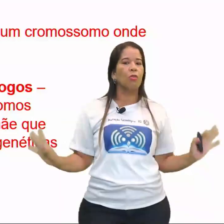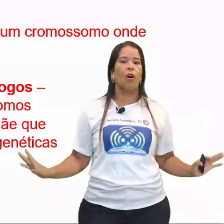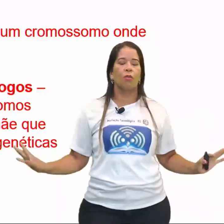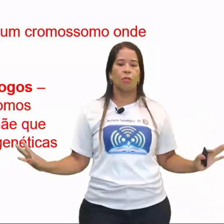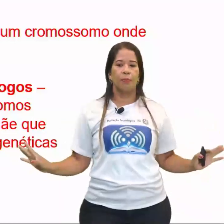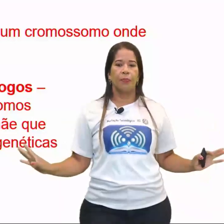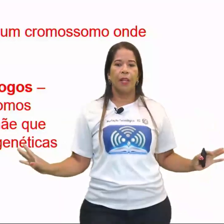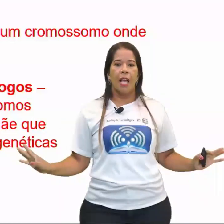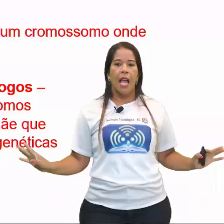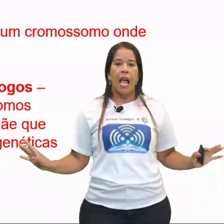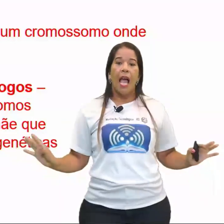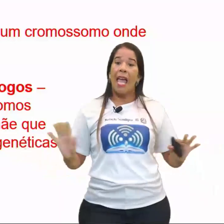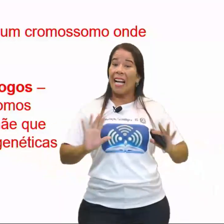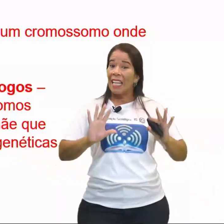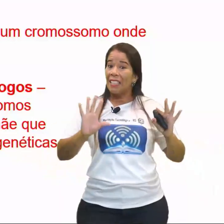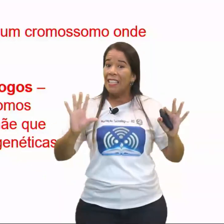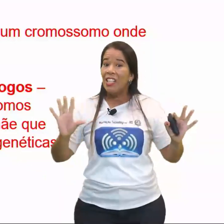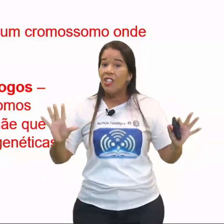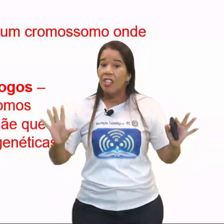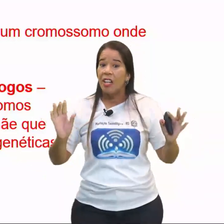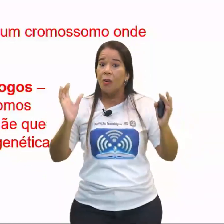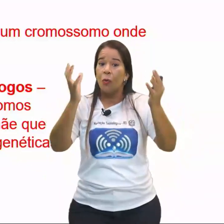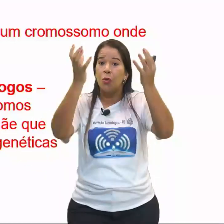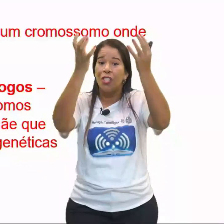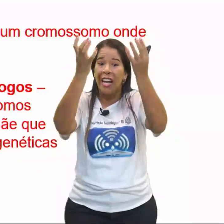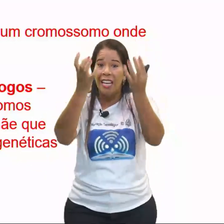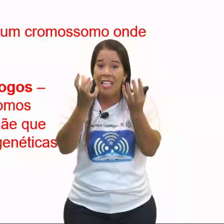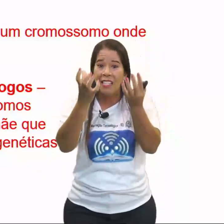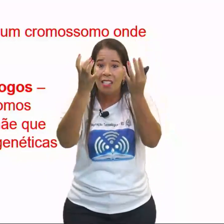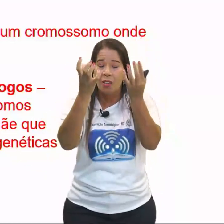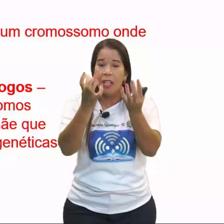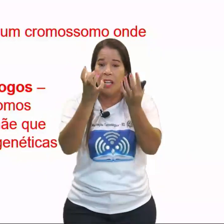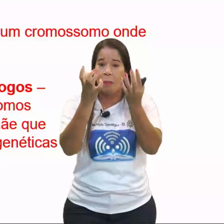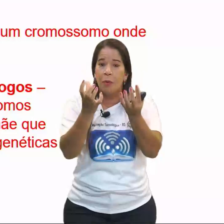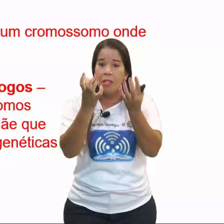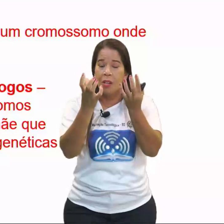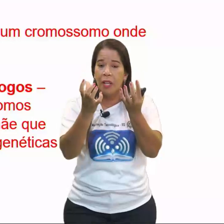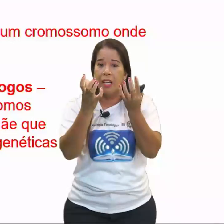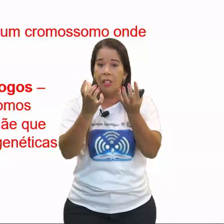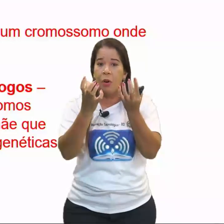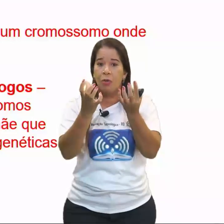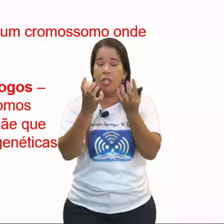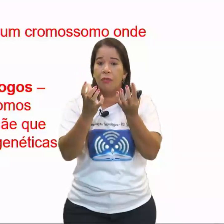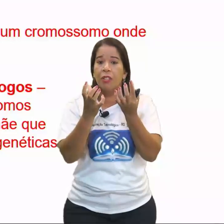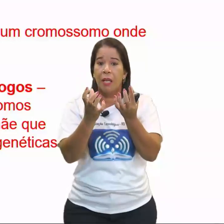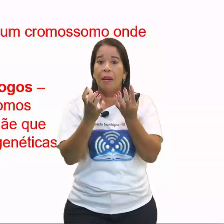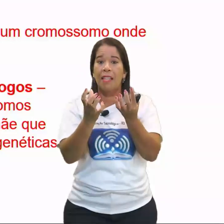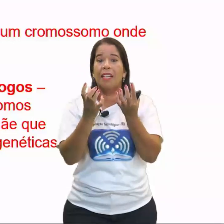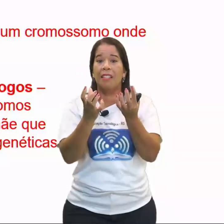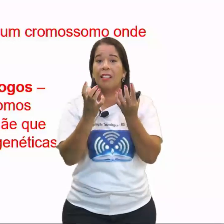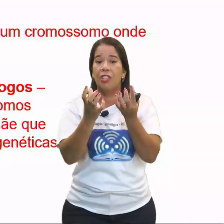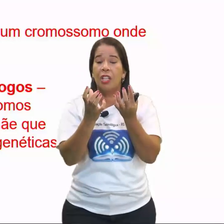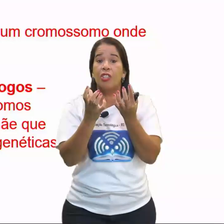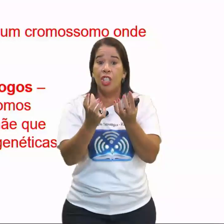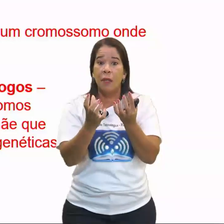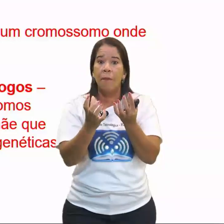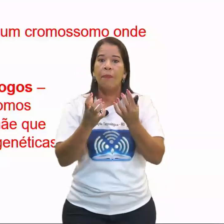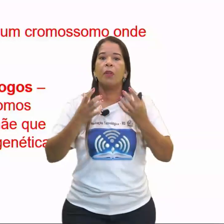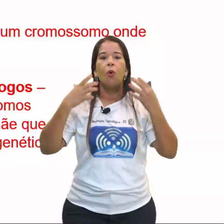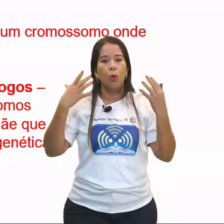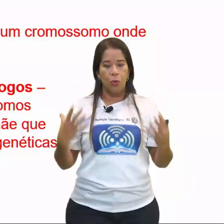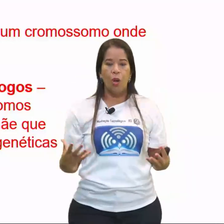Cor dos olhos. É a característica. Os genes que estão naquela posição, naquele locus gênico, vão determinar essa característica